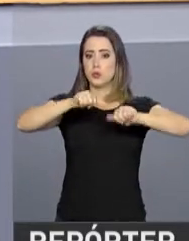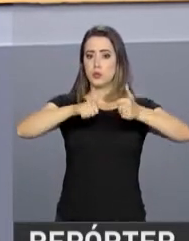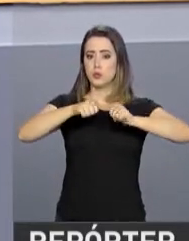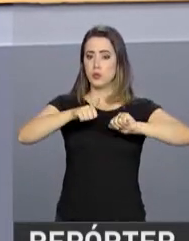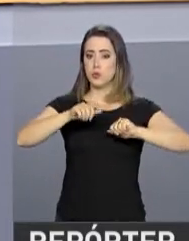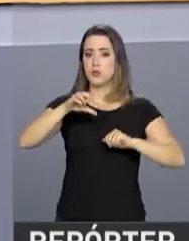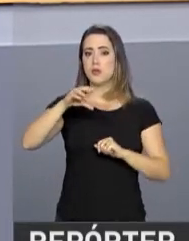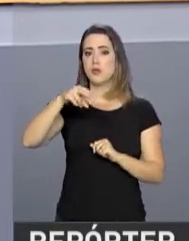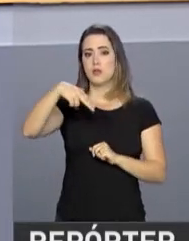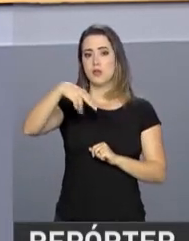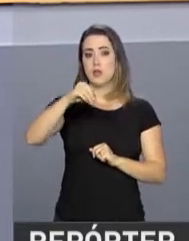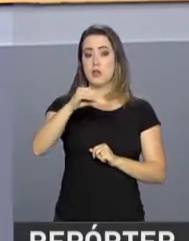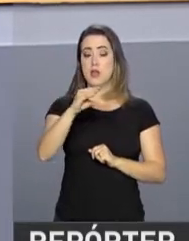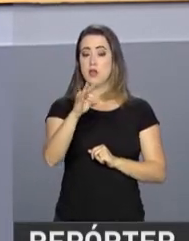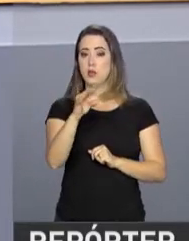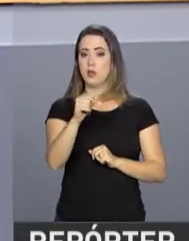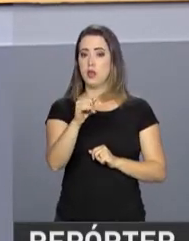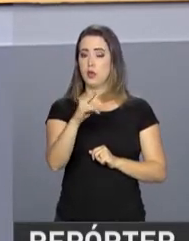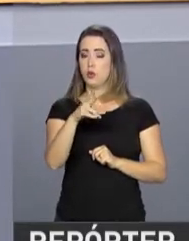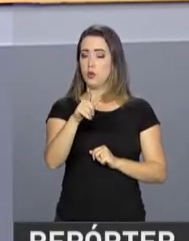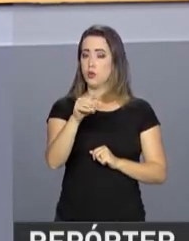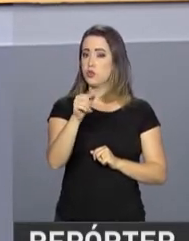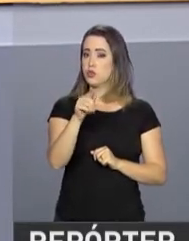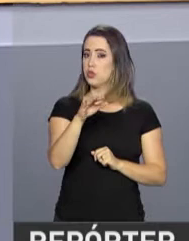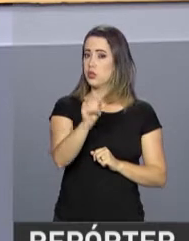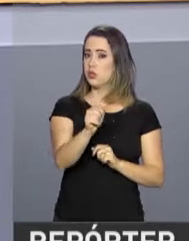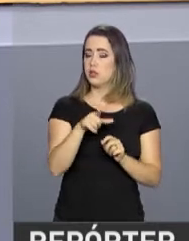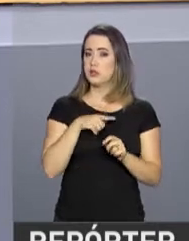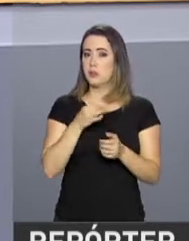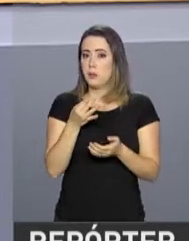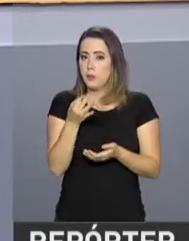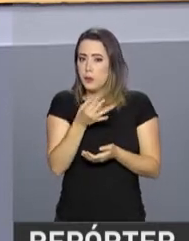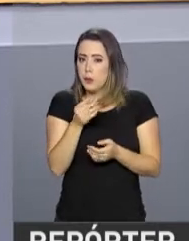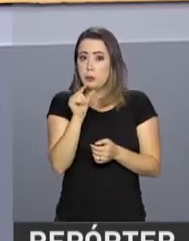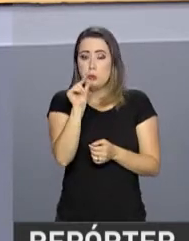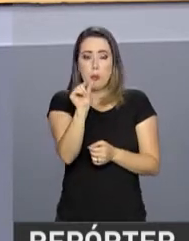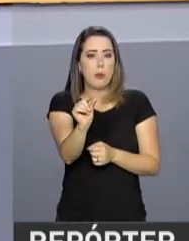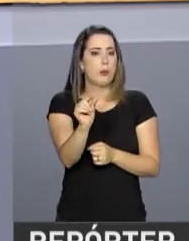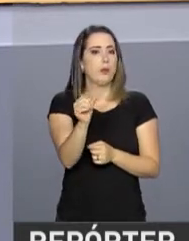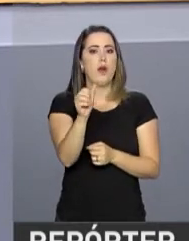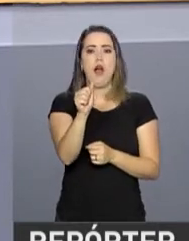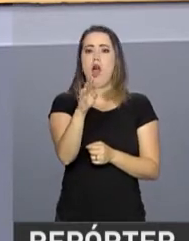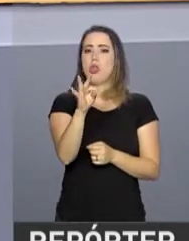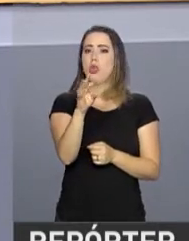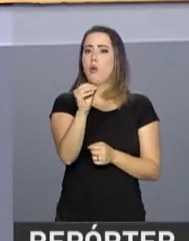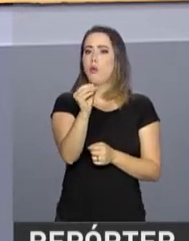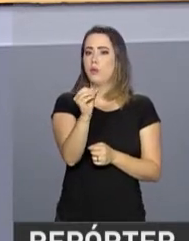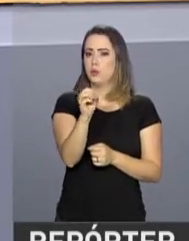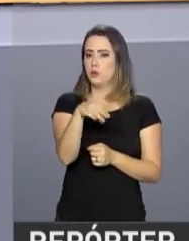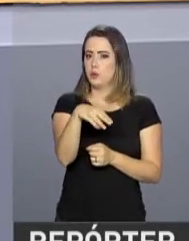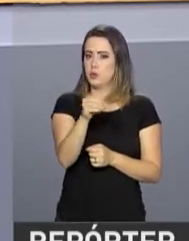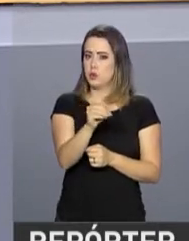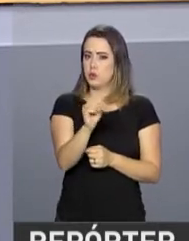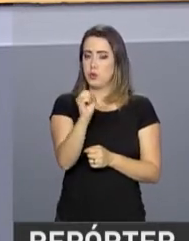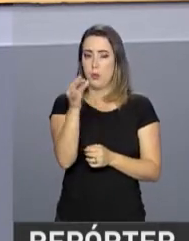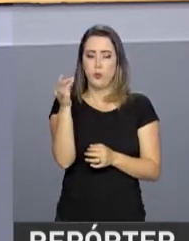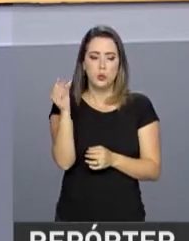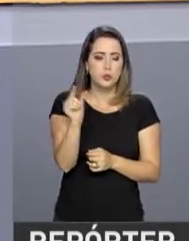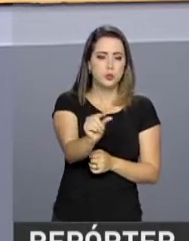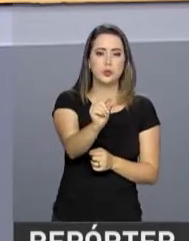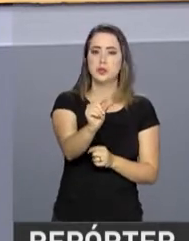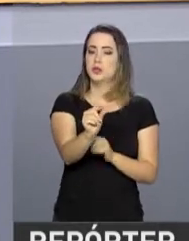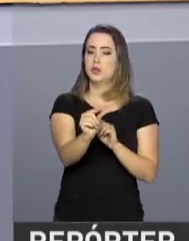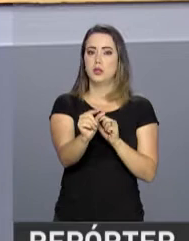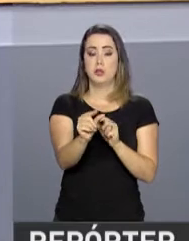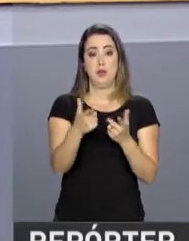nacional de nanotecnologia que trabalha com partículas do tamanho de átomos ou moléculas o local considerado de última